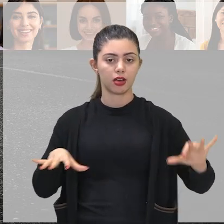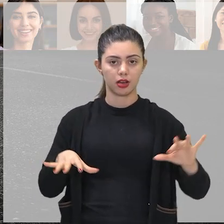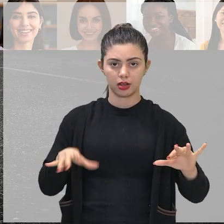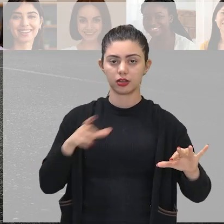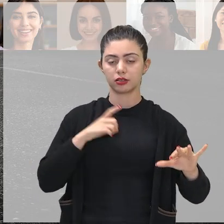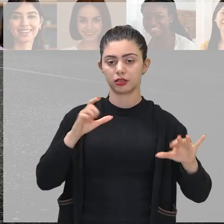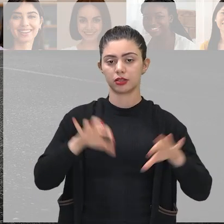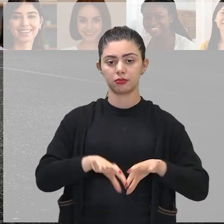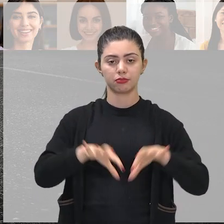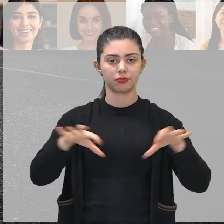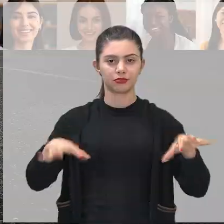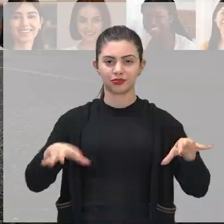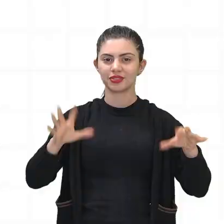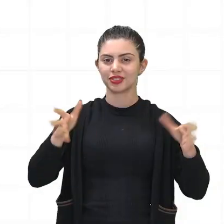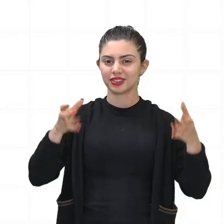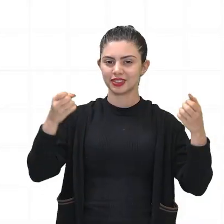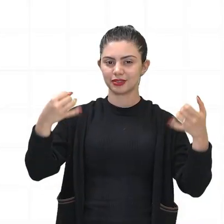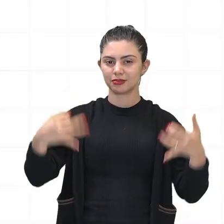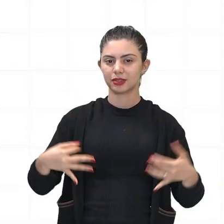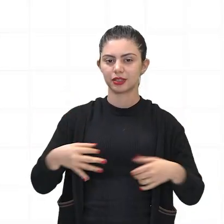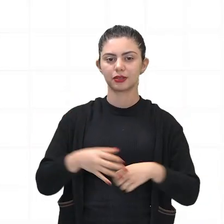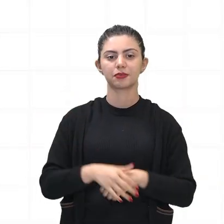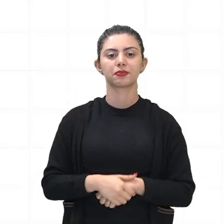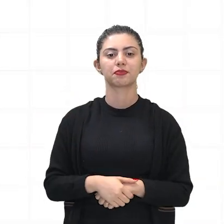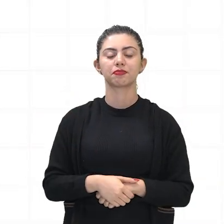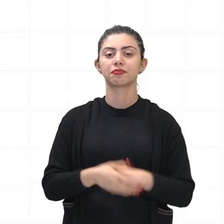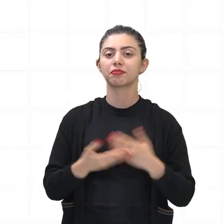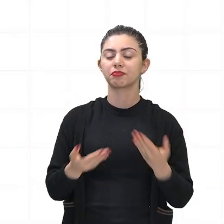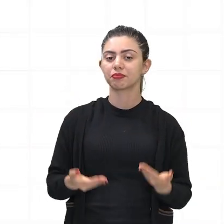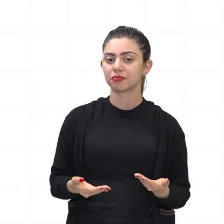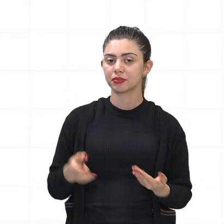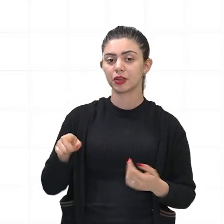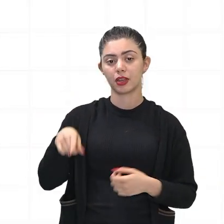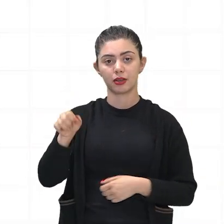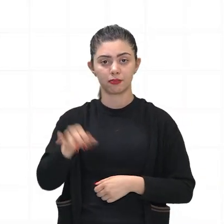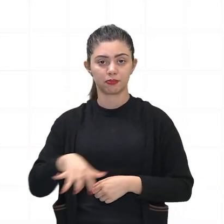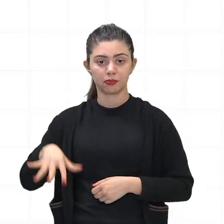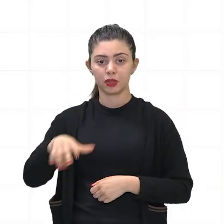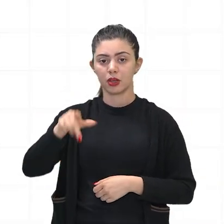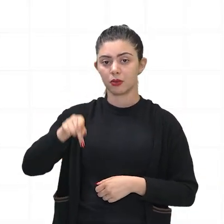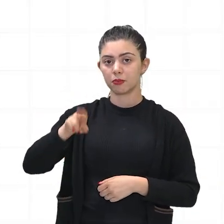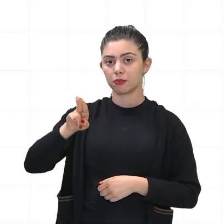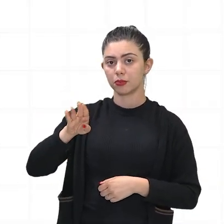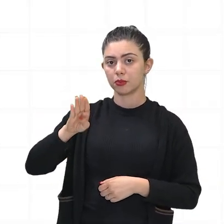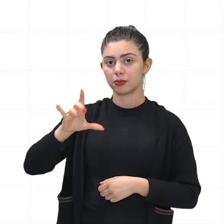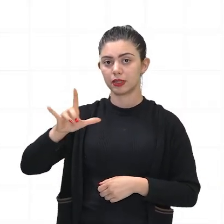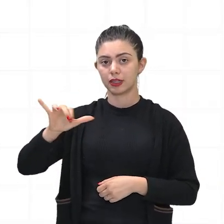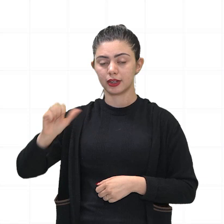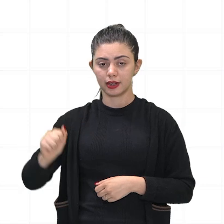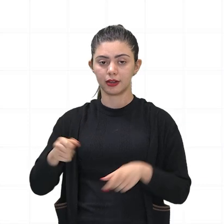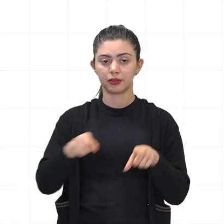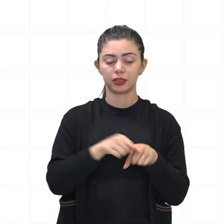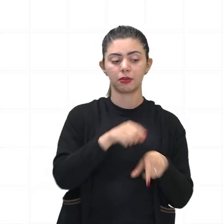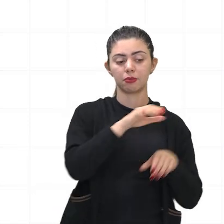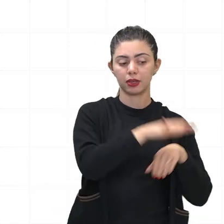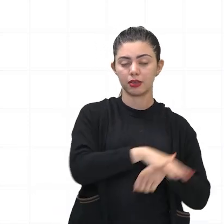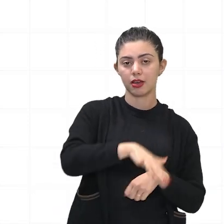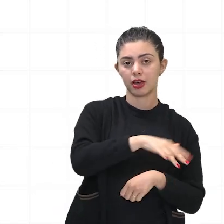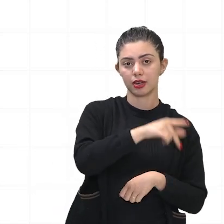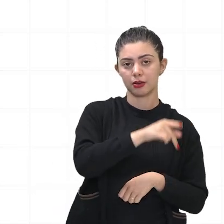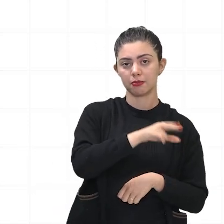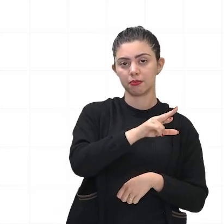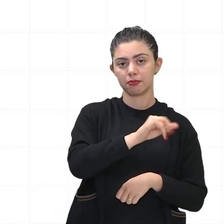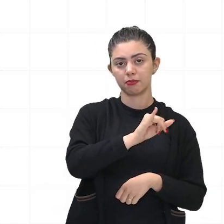divididas em 2 esferas, como eu já coloquei para vocês. As esferas públicas e também esfera